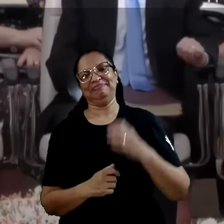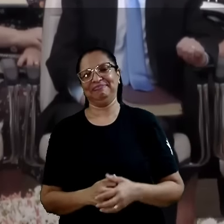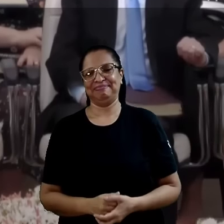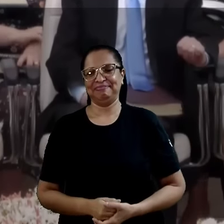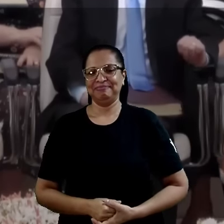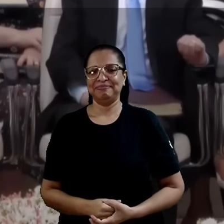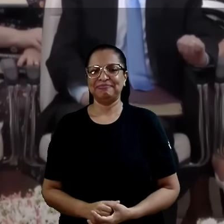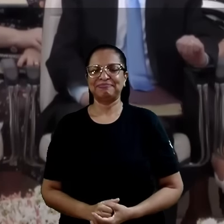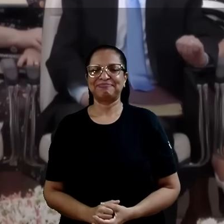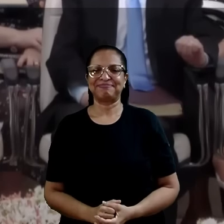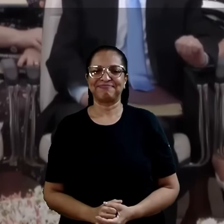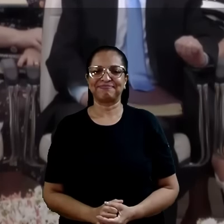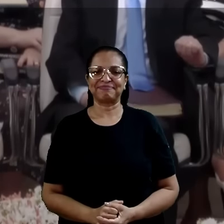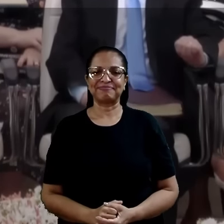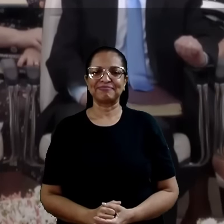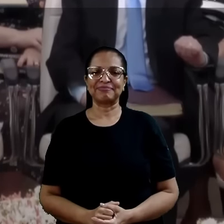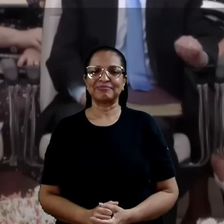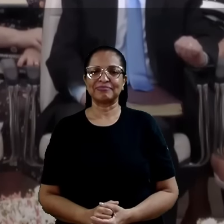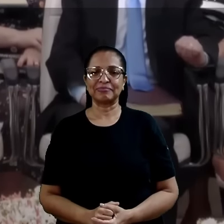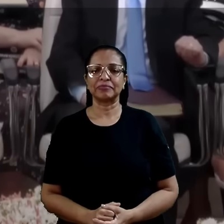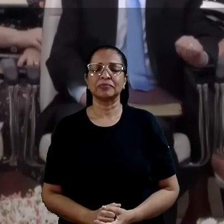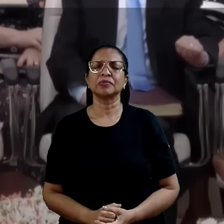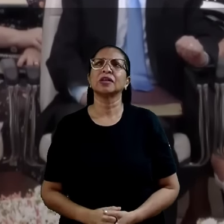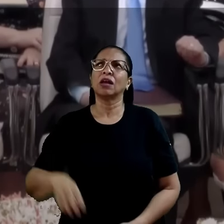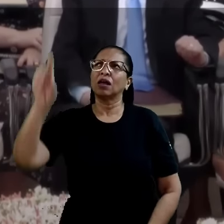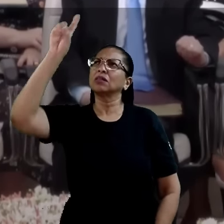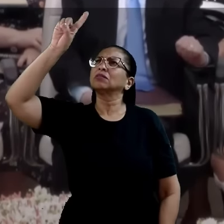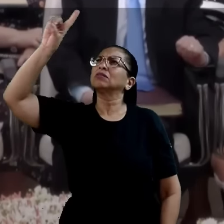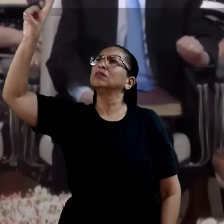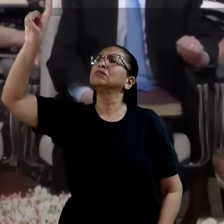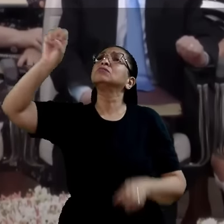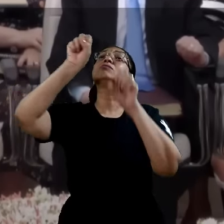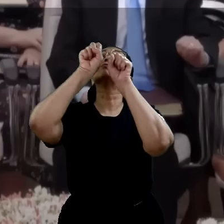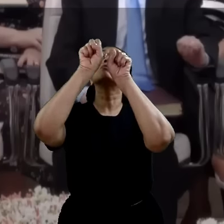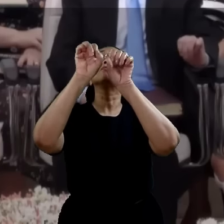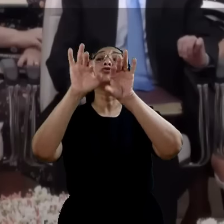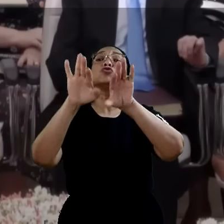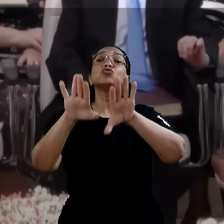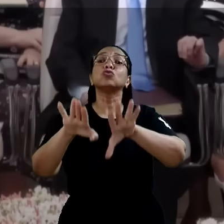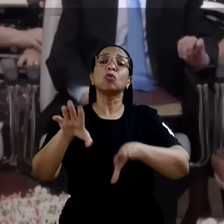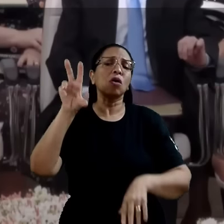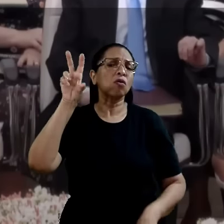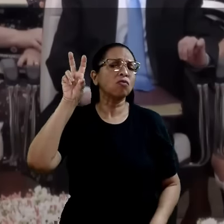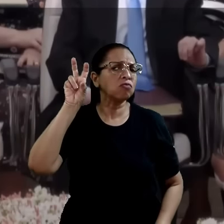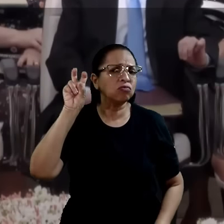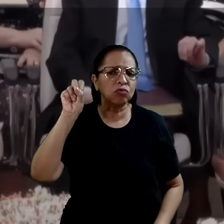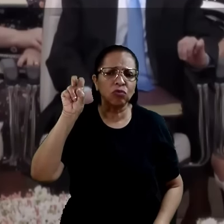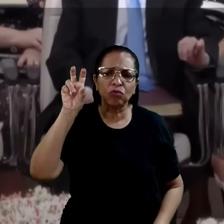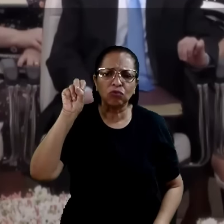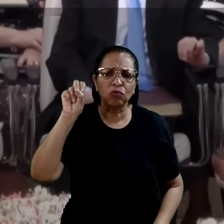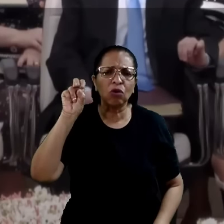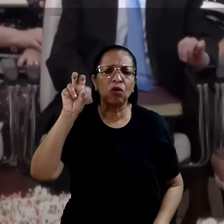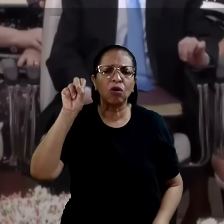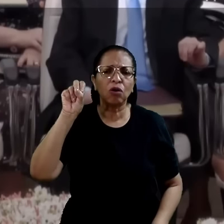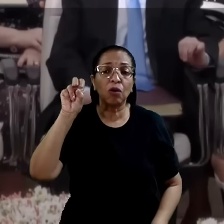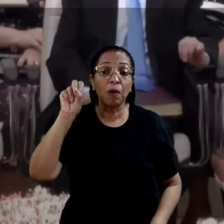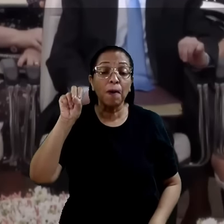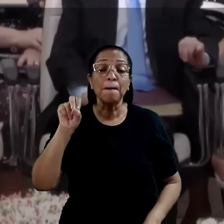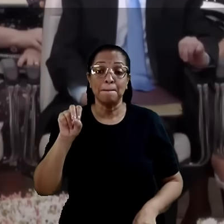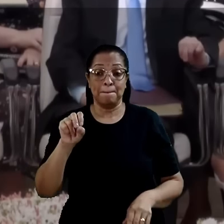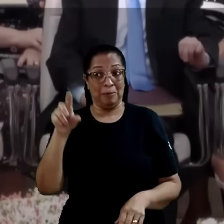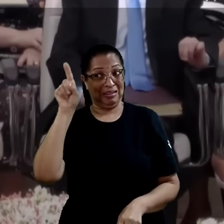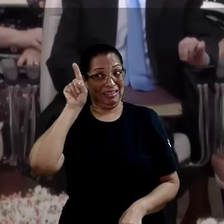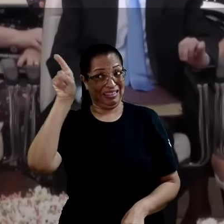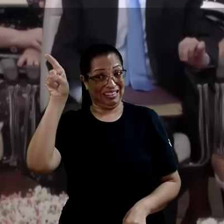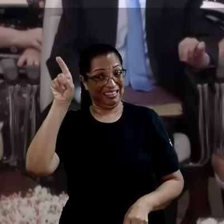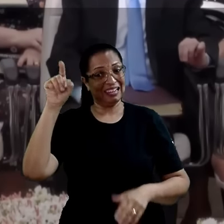Amém vai levantando vovós com autoridade para colocar de volta arpa cristã